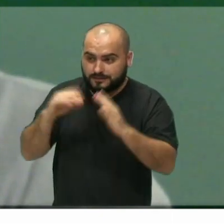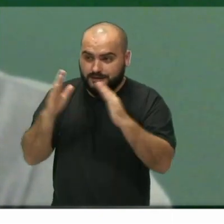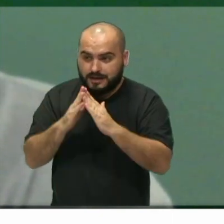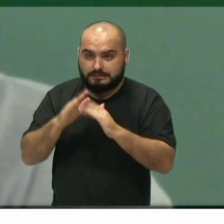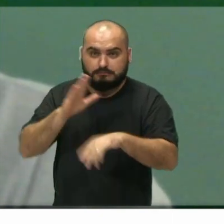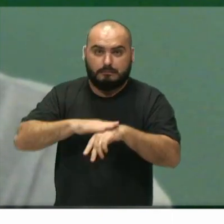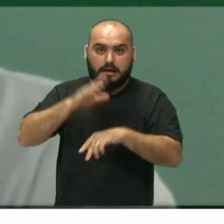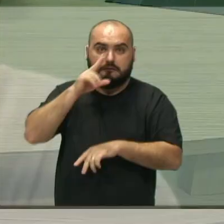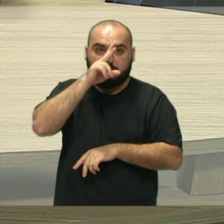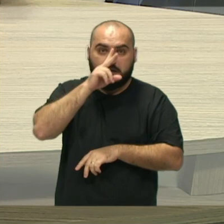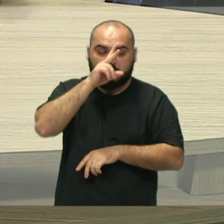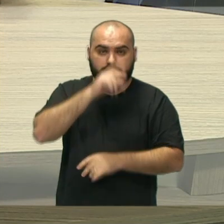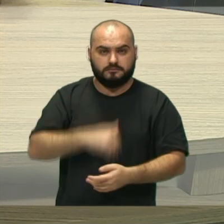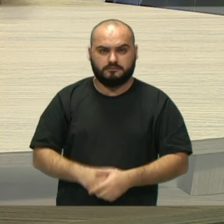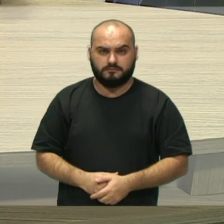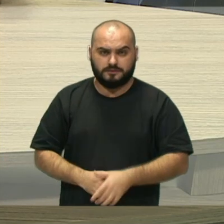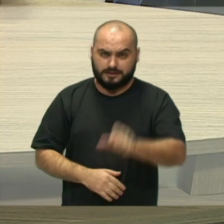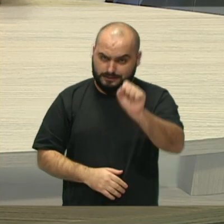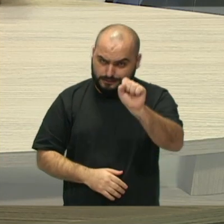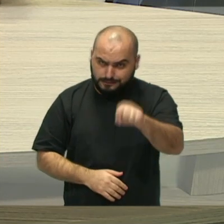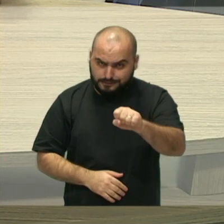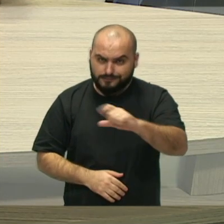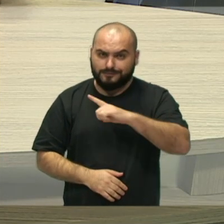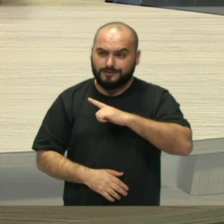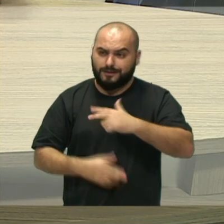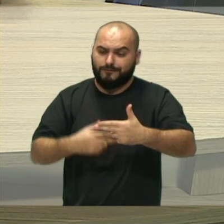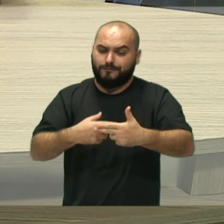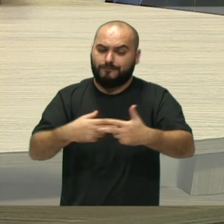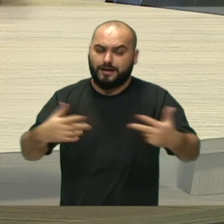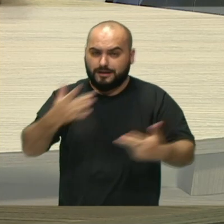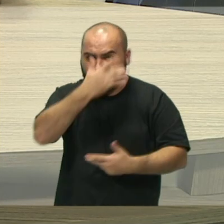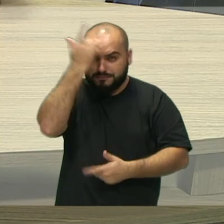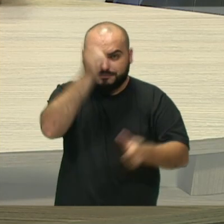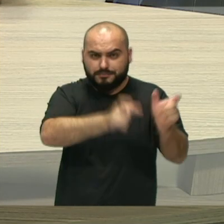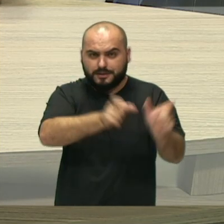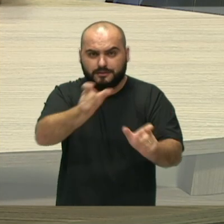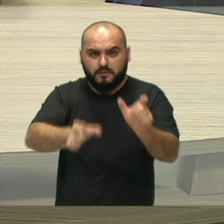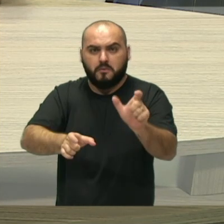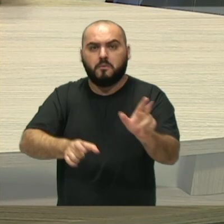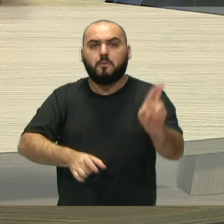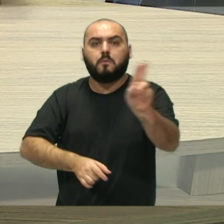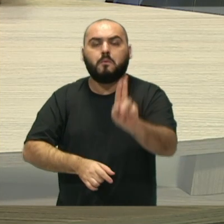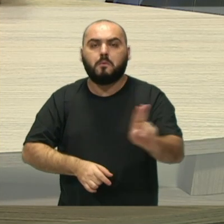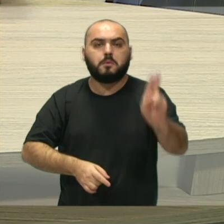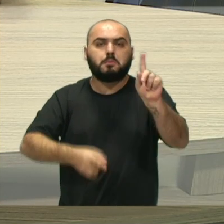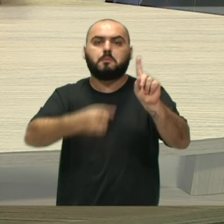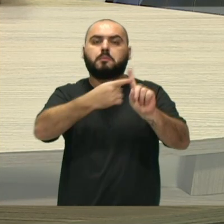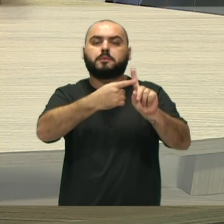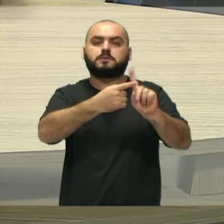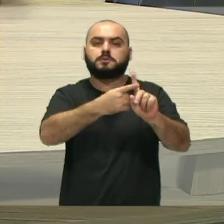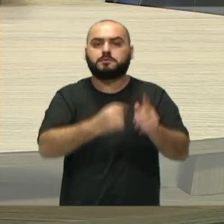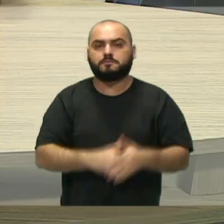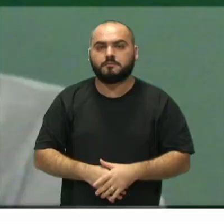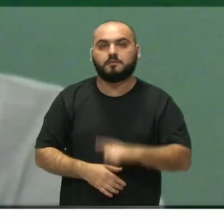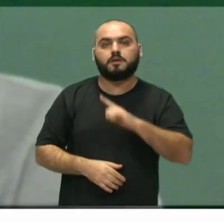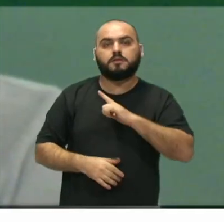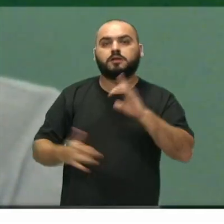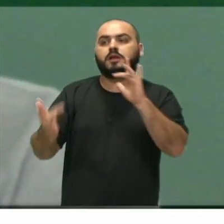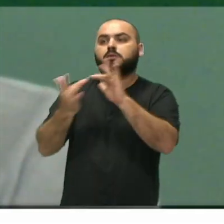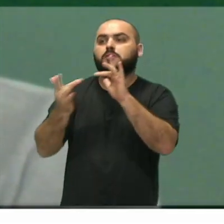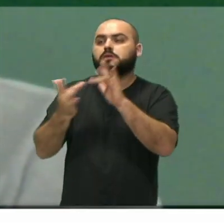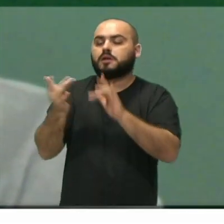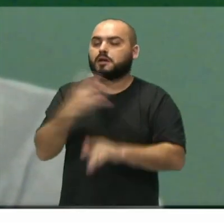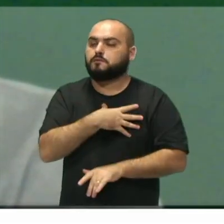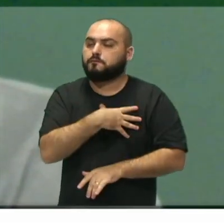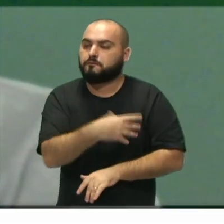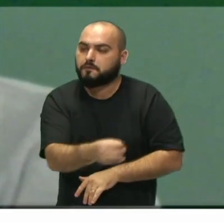intensa. Claro que tem muitas pessoas que estão conseguindo usar isso de uma forma positiva, estão tendo mais contato com seus filhos,